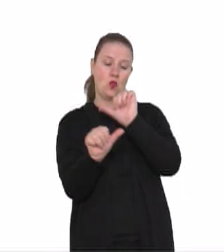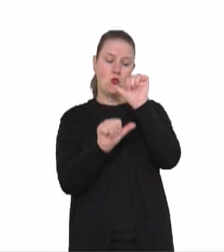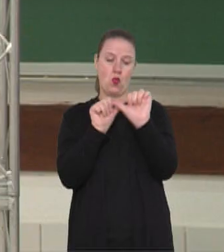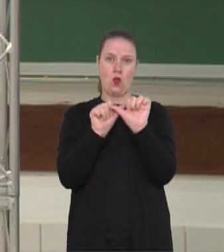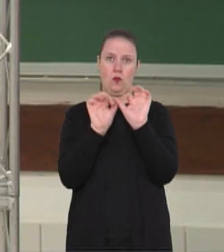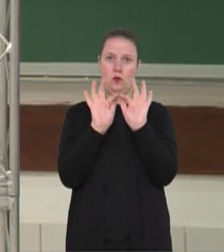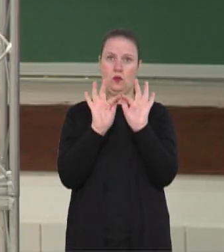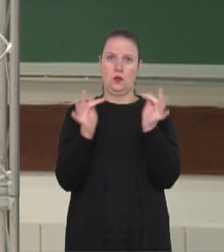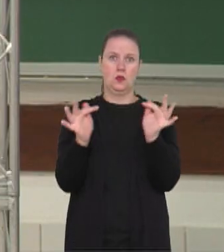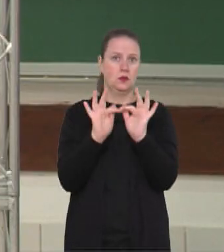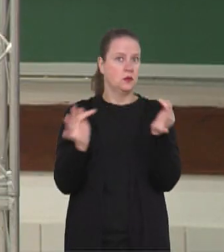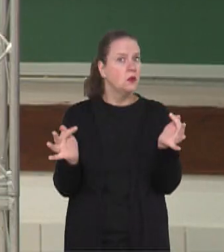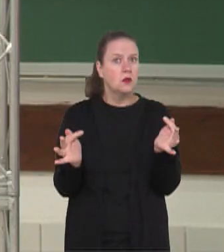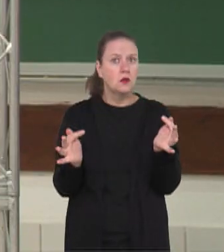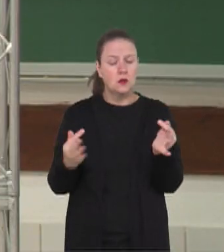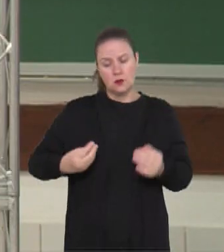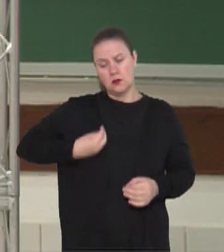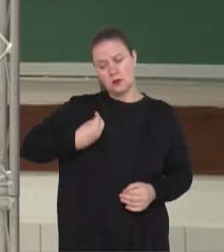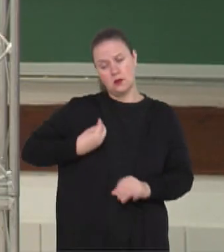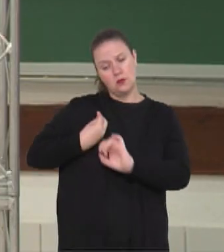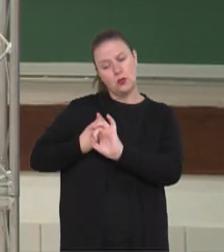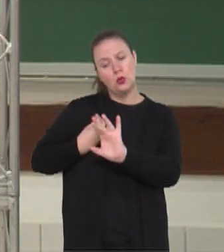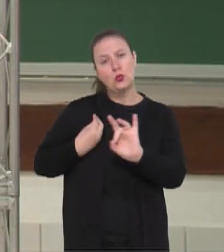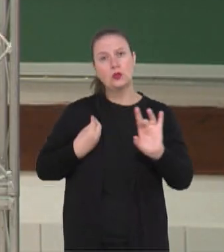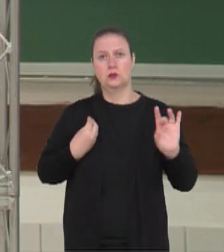simples na sua vida diária, no seu cotidiano.